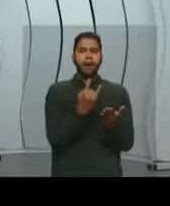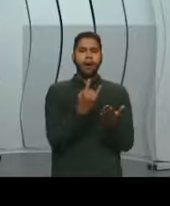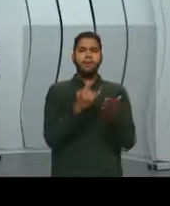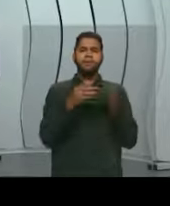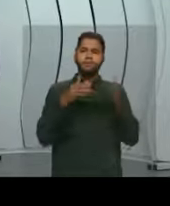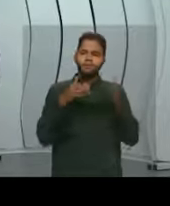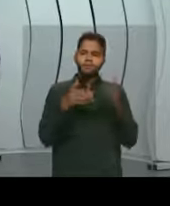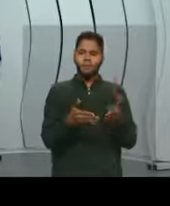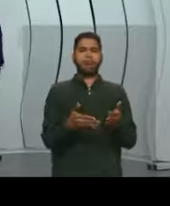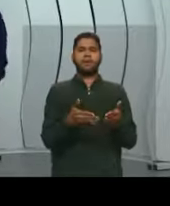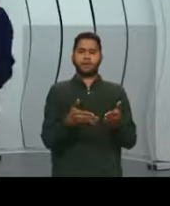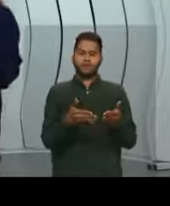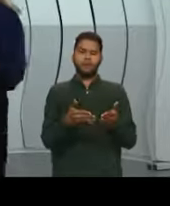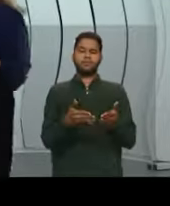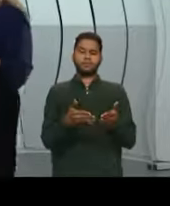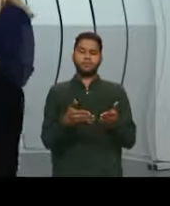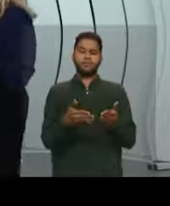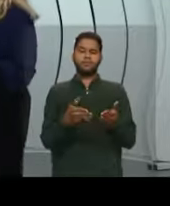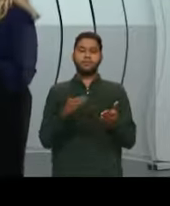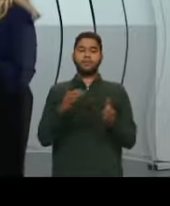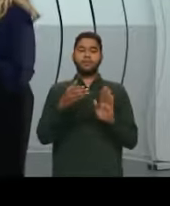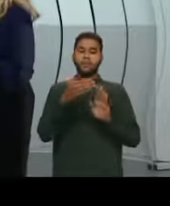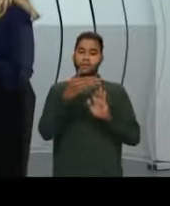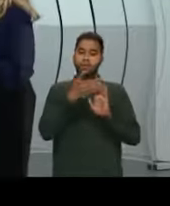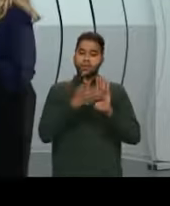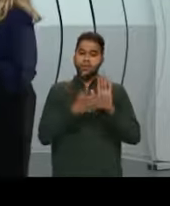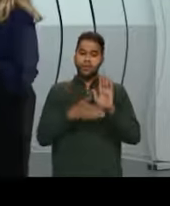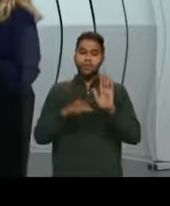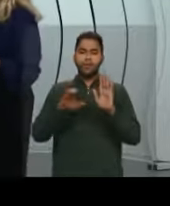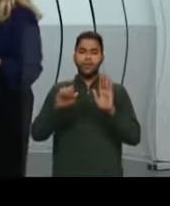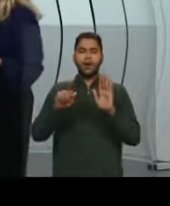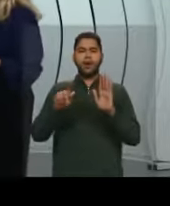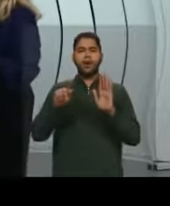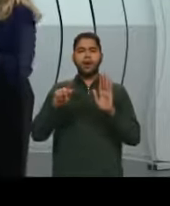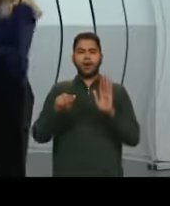ênfase. Então, a capa de revista